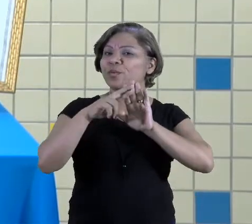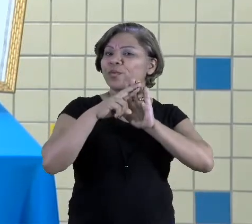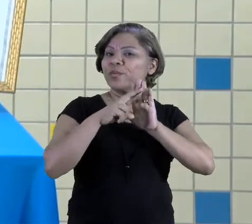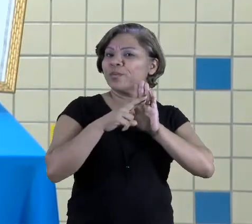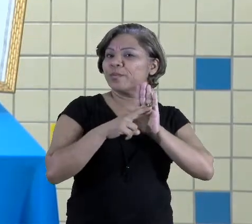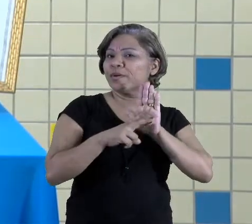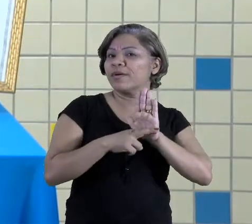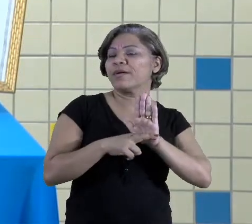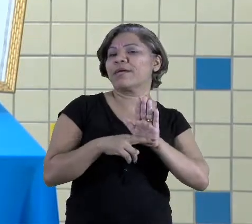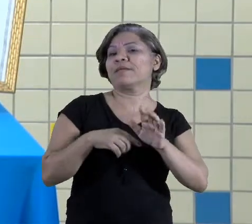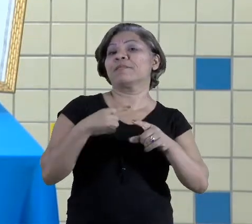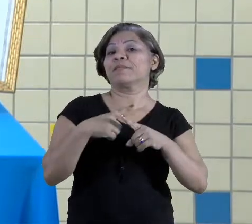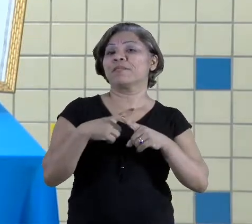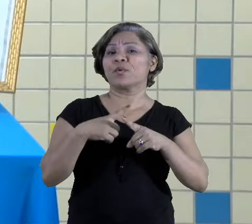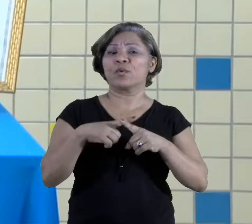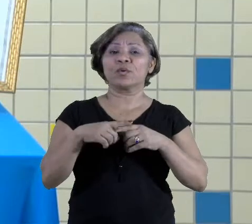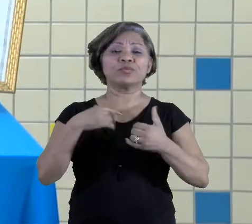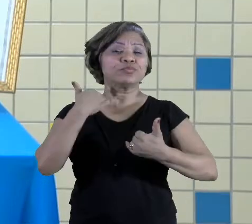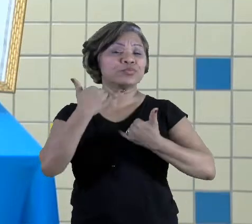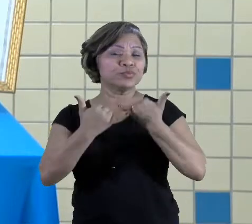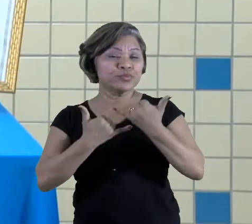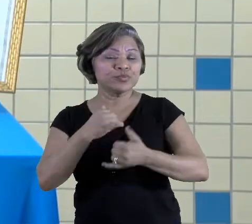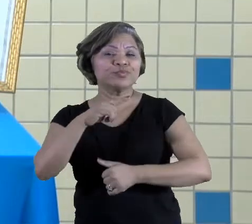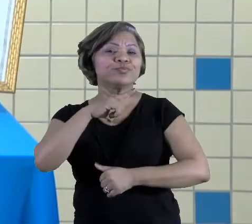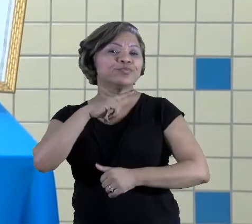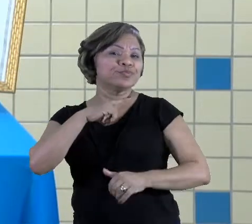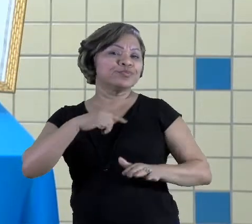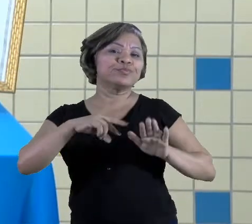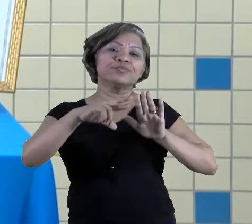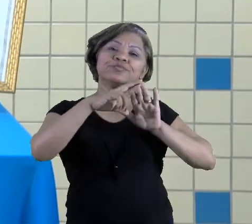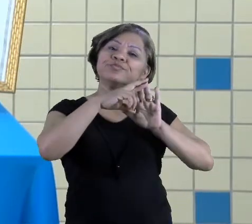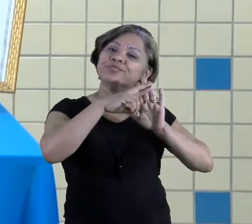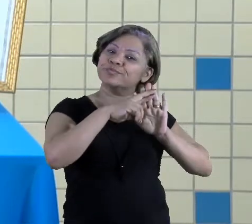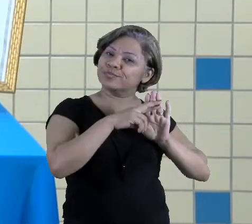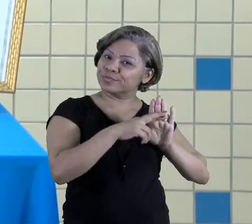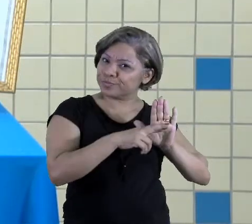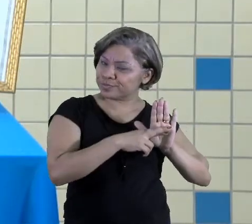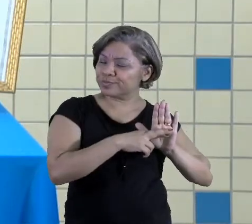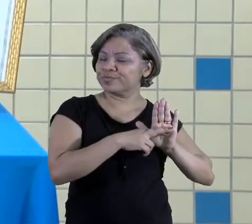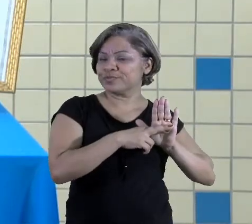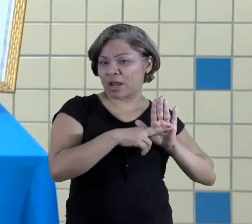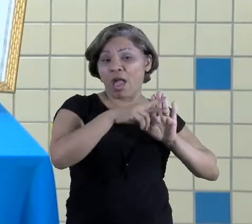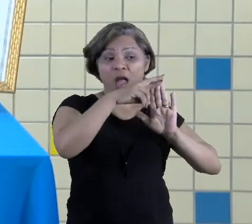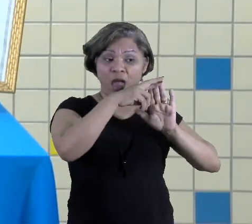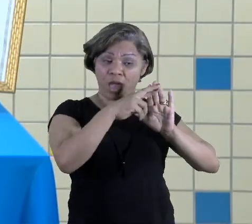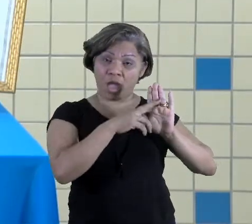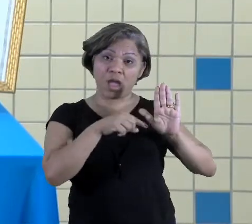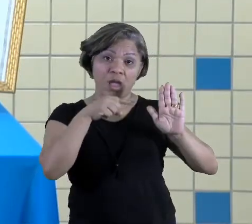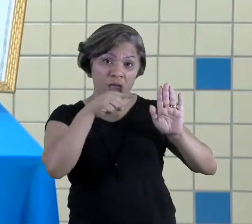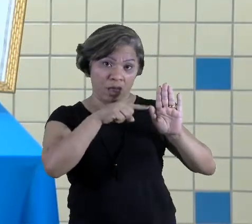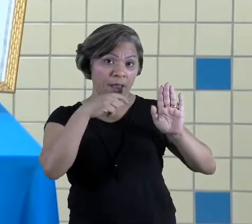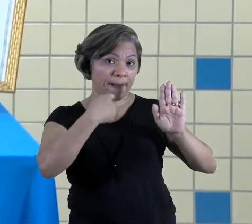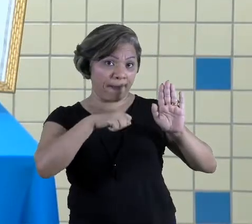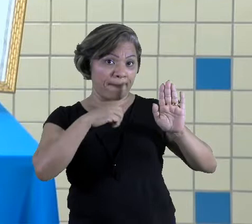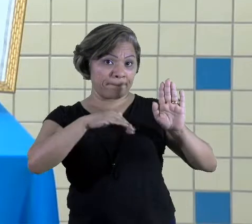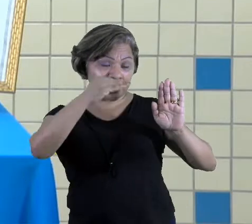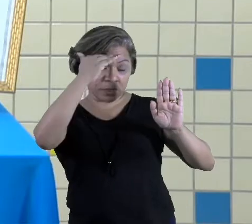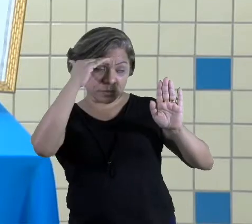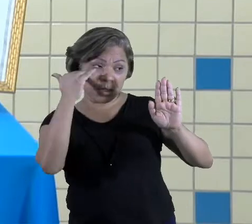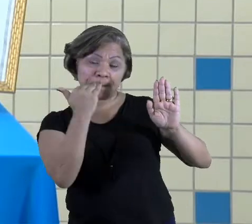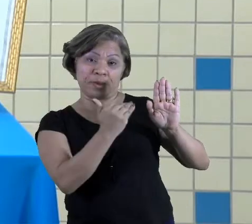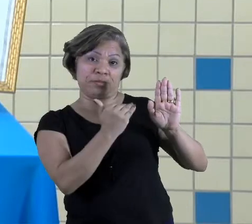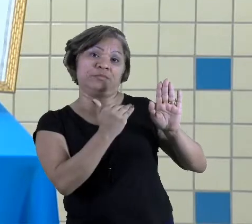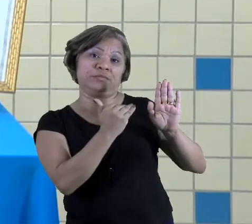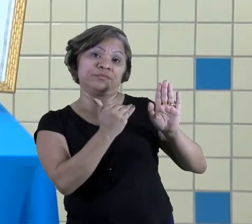porque todo jogo tem uma regra, toda brincadeira tem uma regra, e essa regra ela precisa ser seguida. Então, é